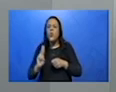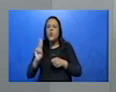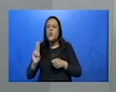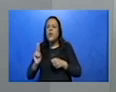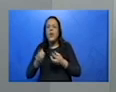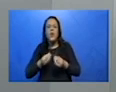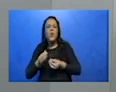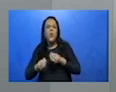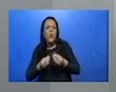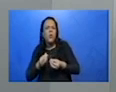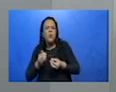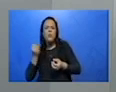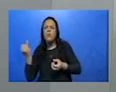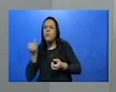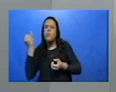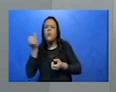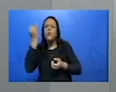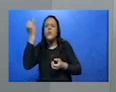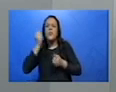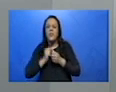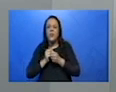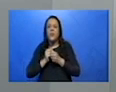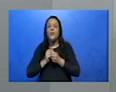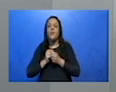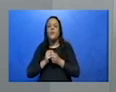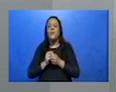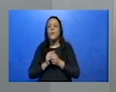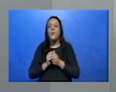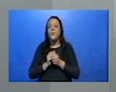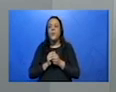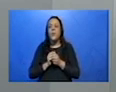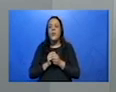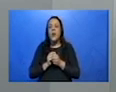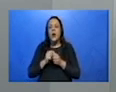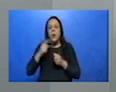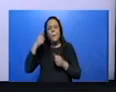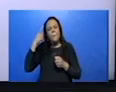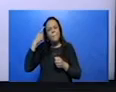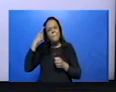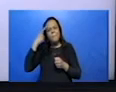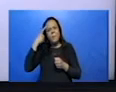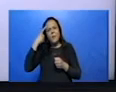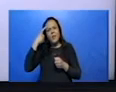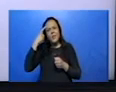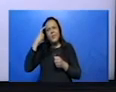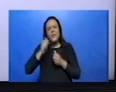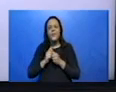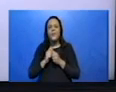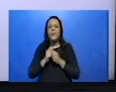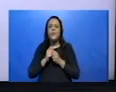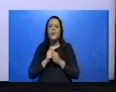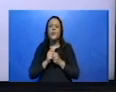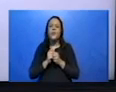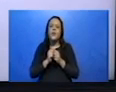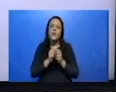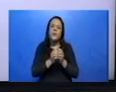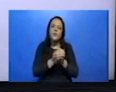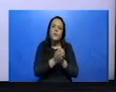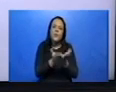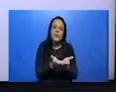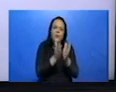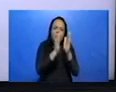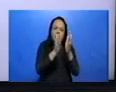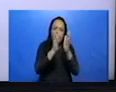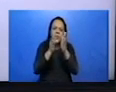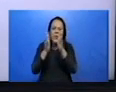resenha é importante? Então vamos relembrar? Imagine só, essa biblioteca, uma das maiores bibliotecas do mundo,